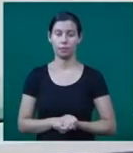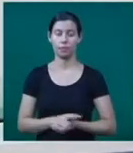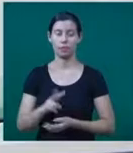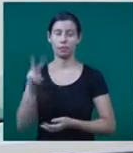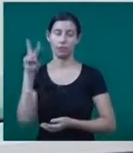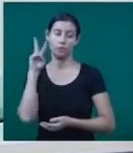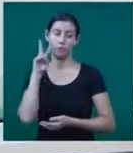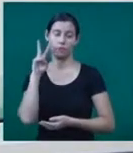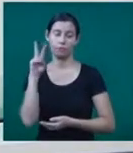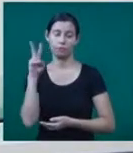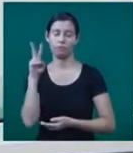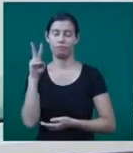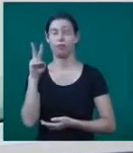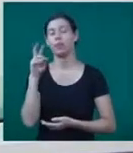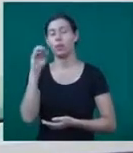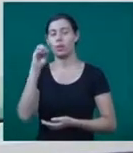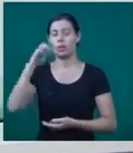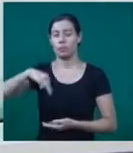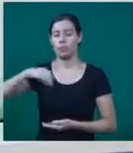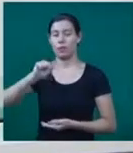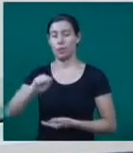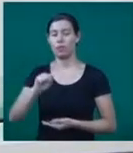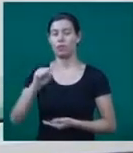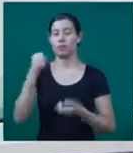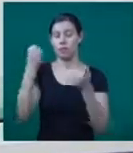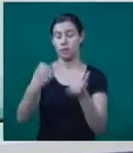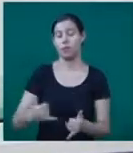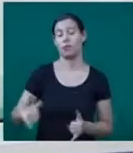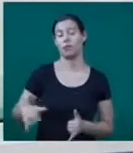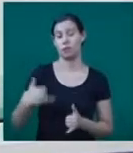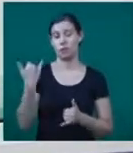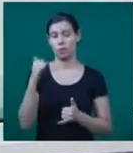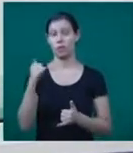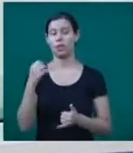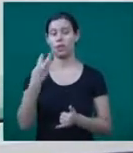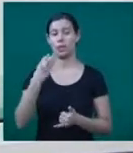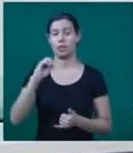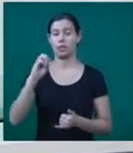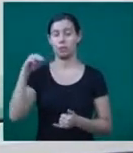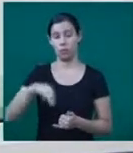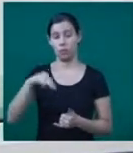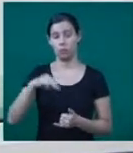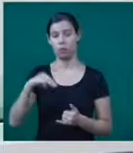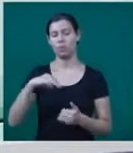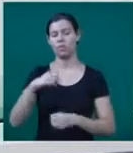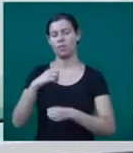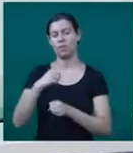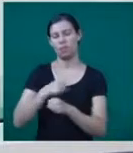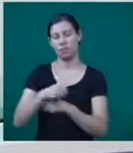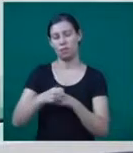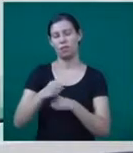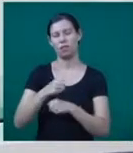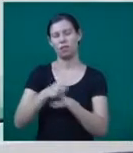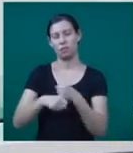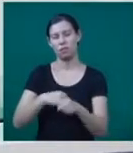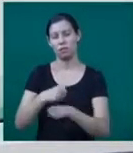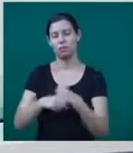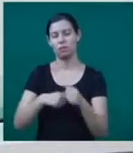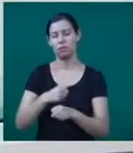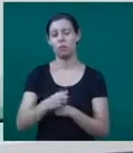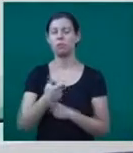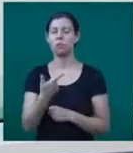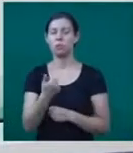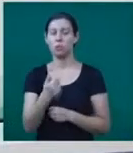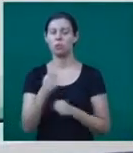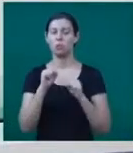Segundo a Organização Mundial de Saúde, usar o celular por 30 minutos ao longo de 12 anos pode causar 4 tipos de câncer